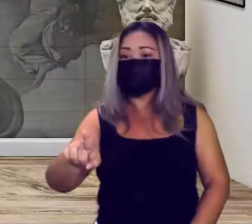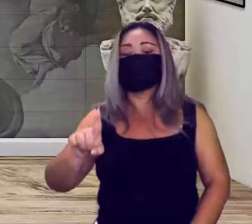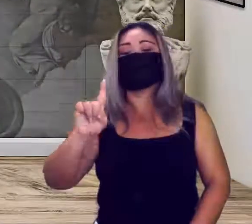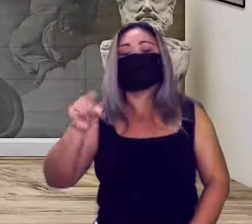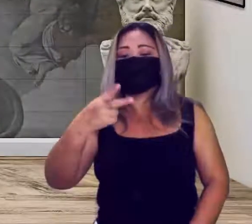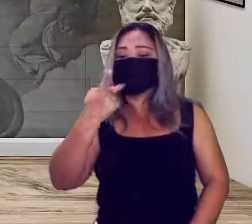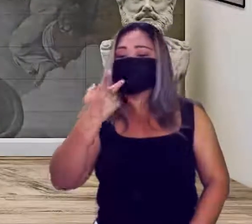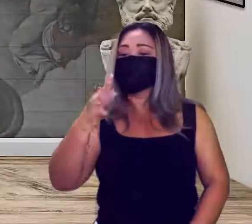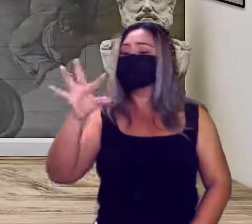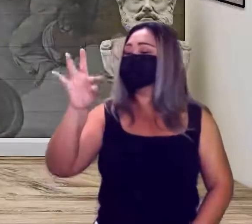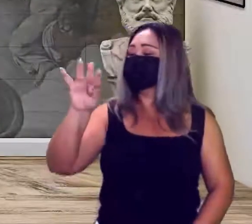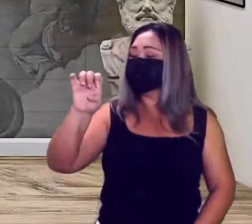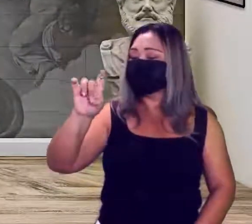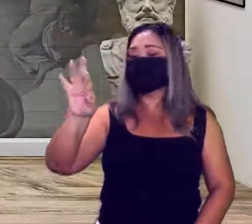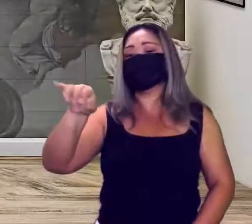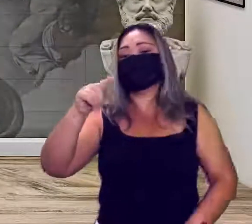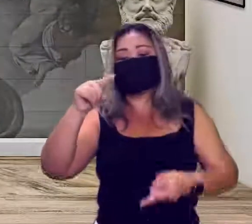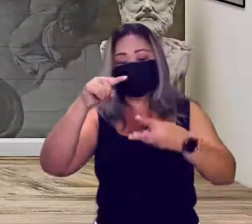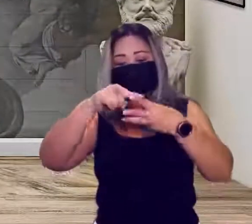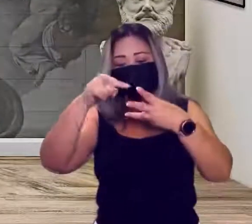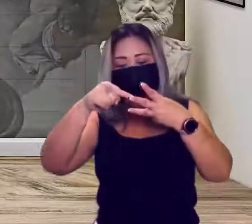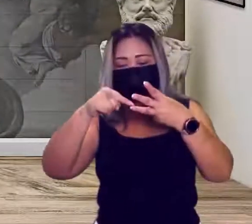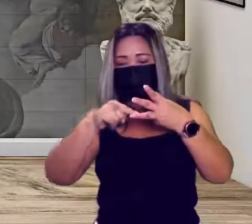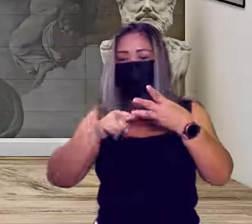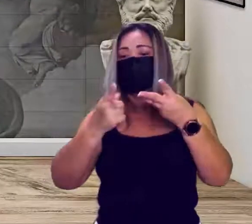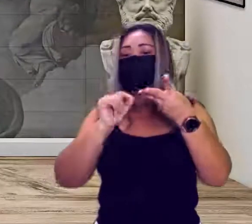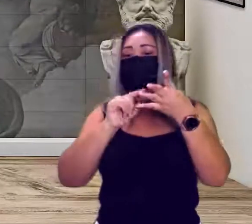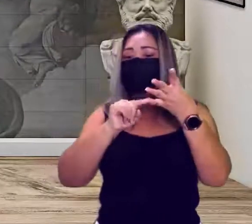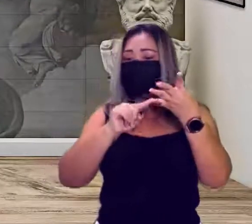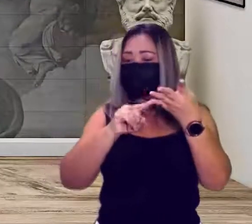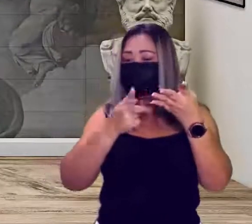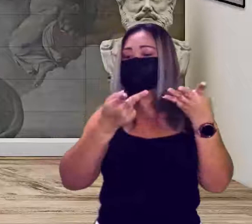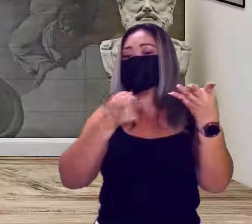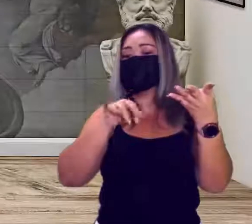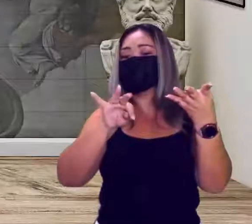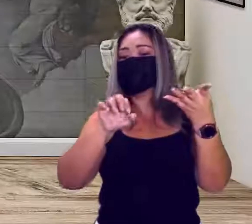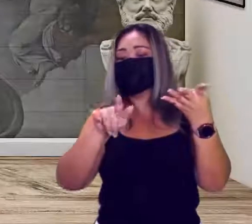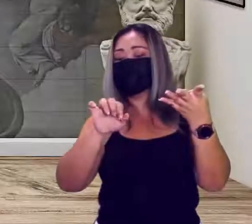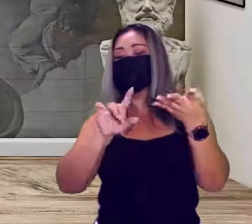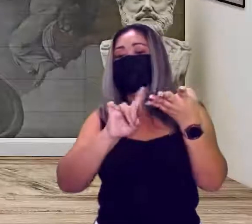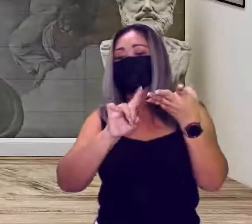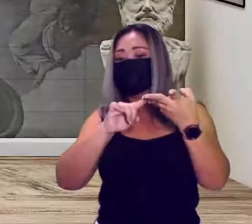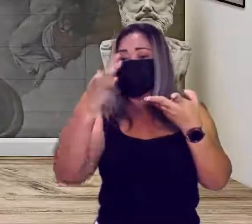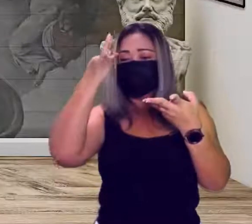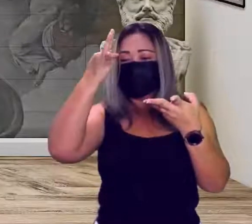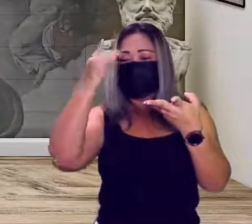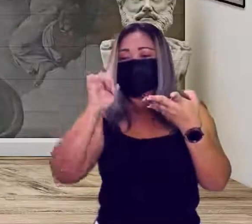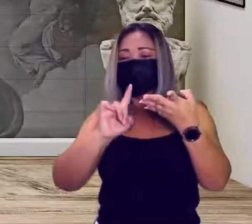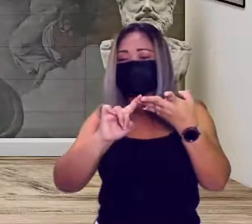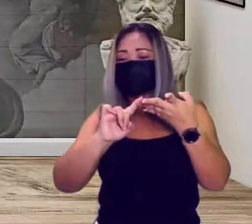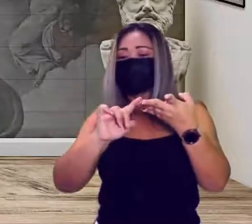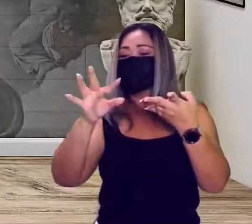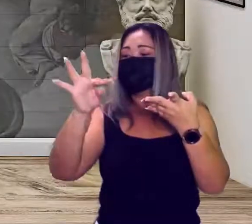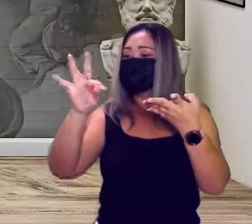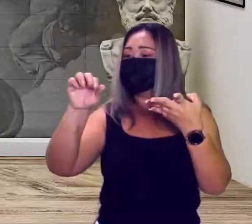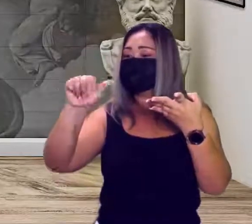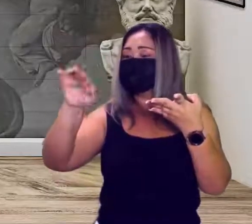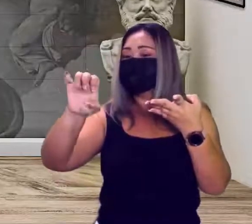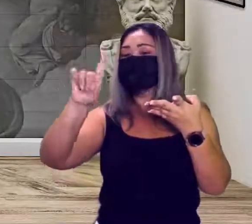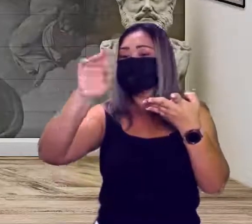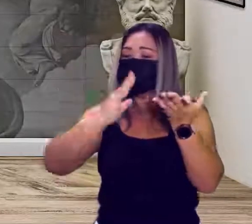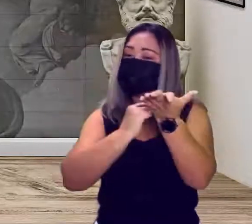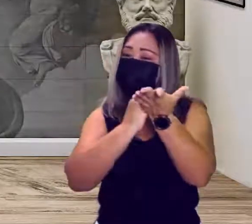Tales, né, Anaximandro, Anaxímenes, Protágoras, Pitágoras, etc., eles tinham um ponto inicial, que é o